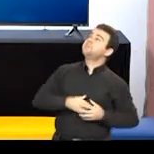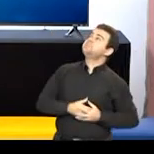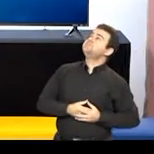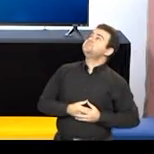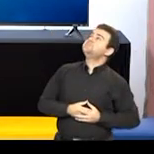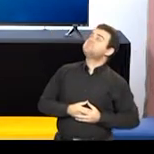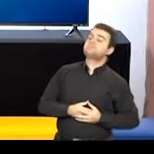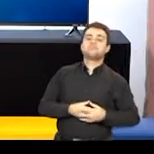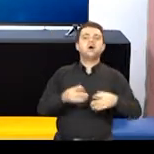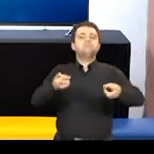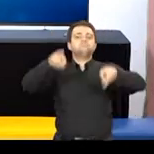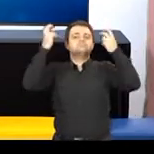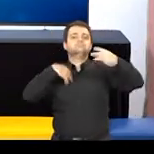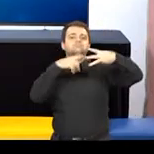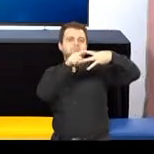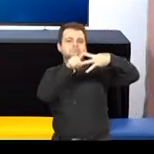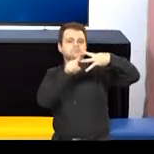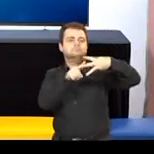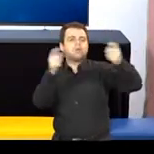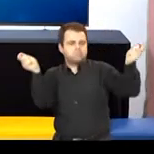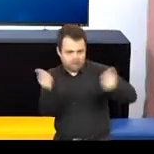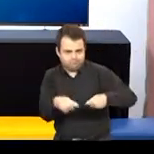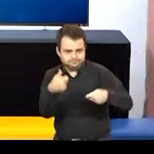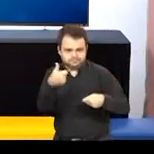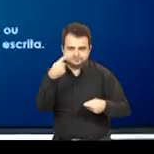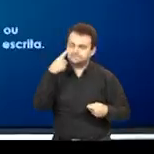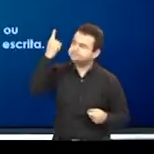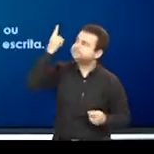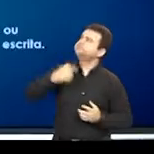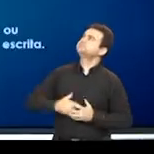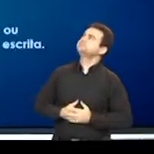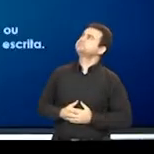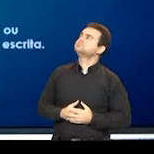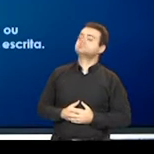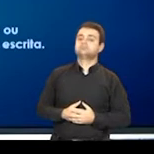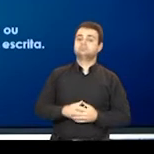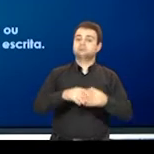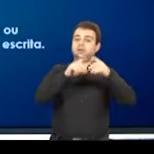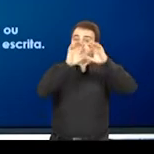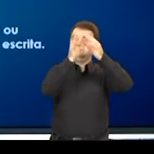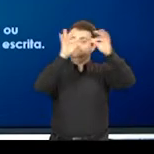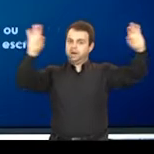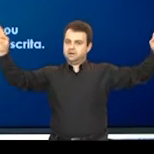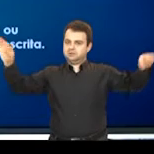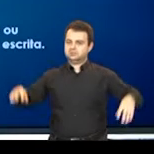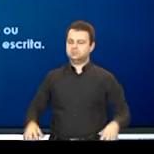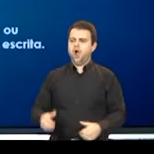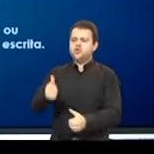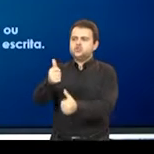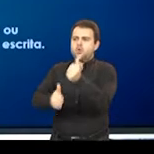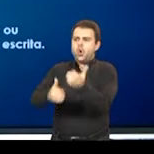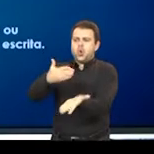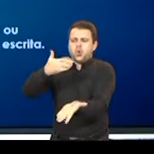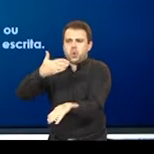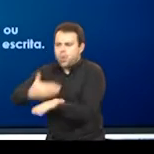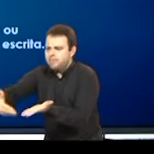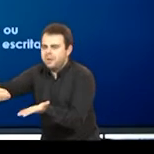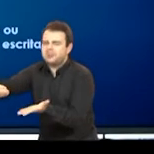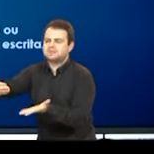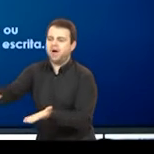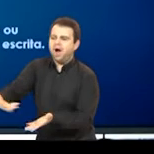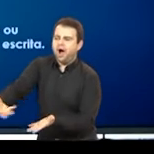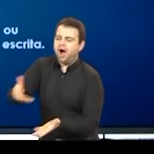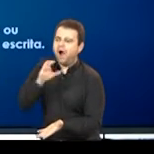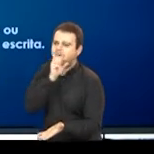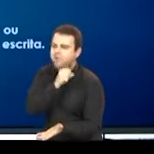modo indicativo quanto o modo subjuntivo. Não quero que o jogo comece logo. Nós temos aqui 2